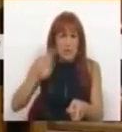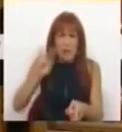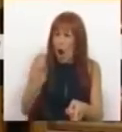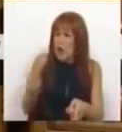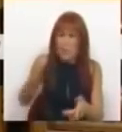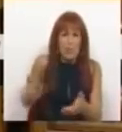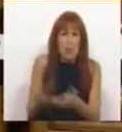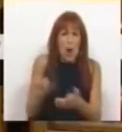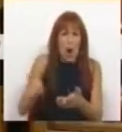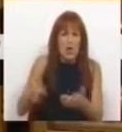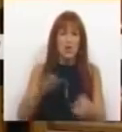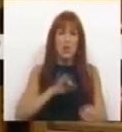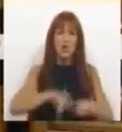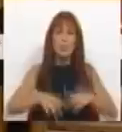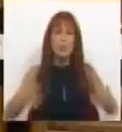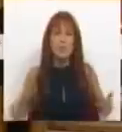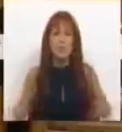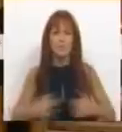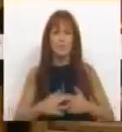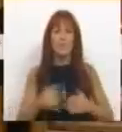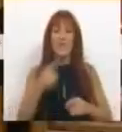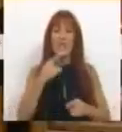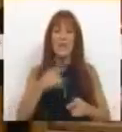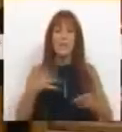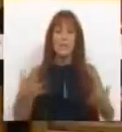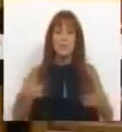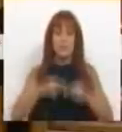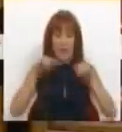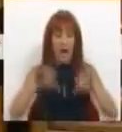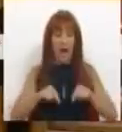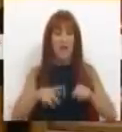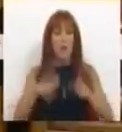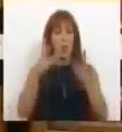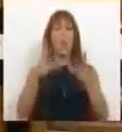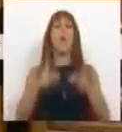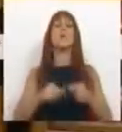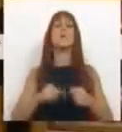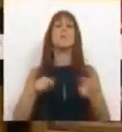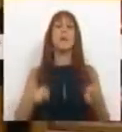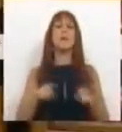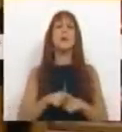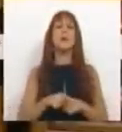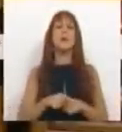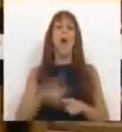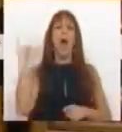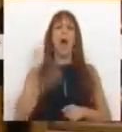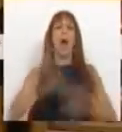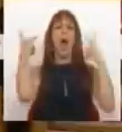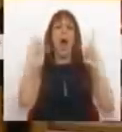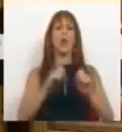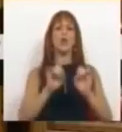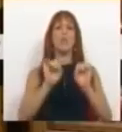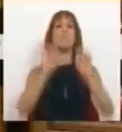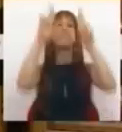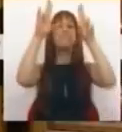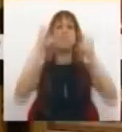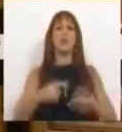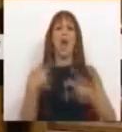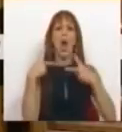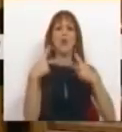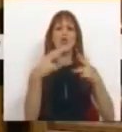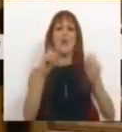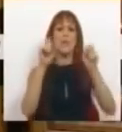de saber. O Sr. Deputado disse que este era um orçamento de austeridade pura, de